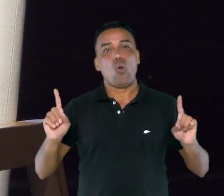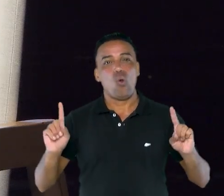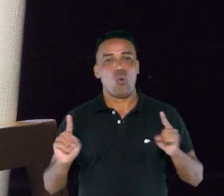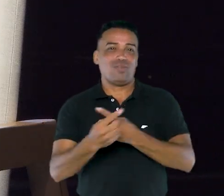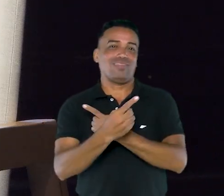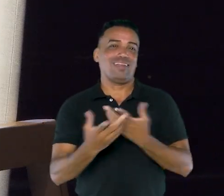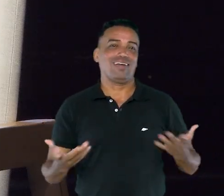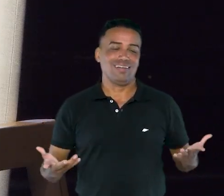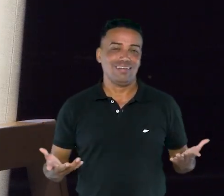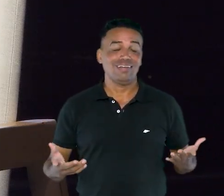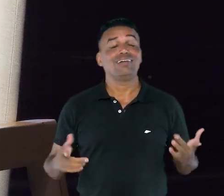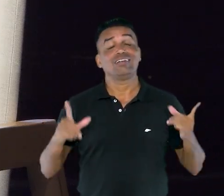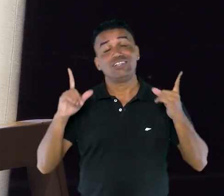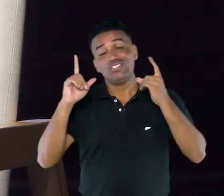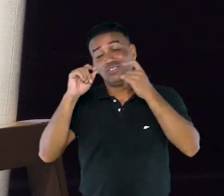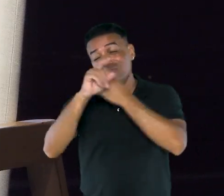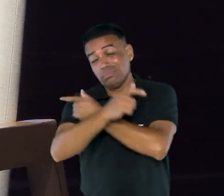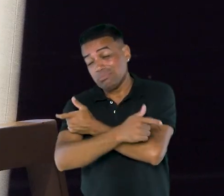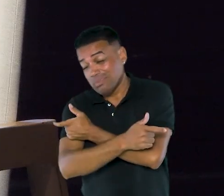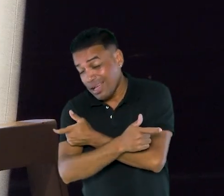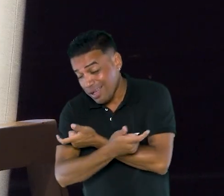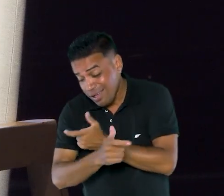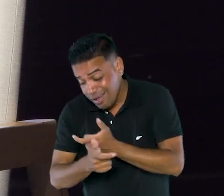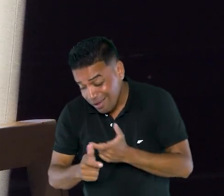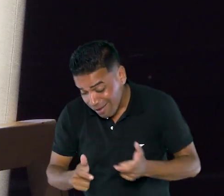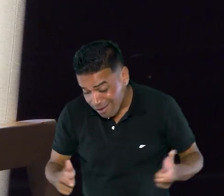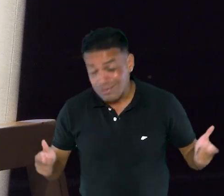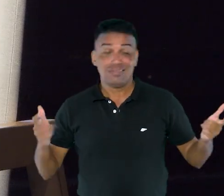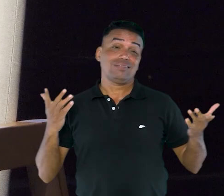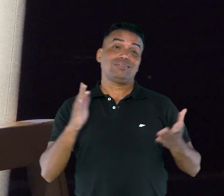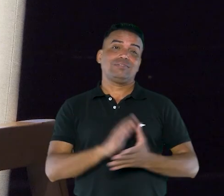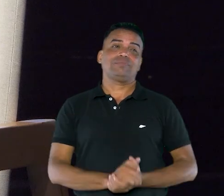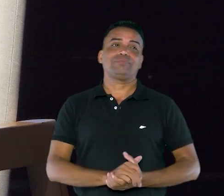e fazendo com que fique mais difícil ainda. Então, eu acho que